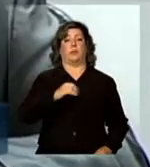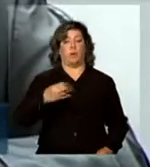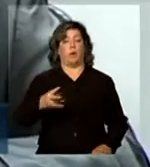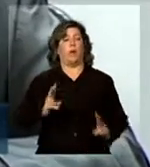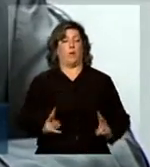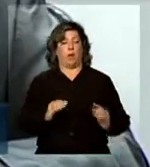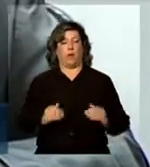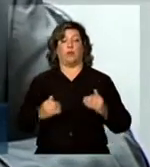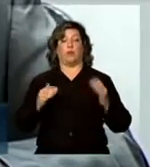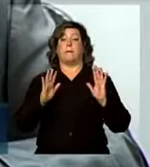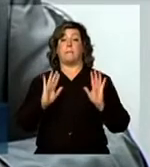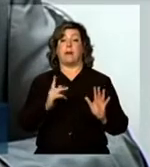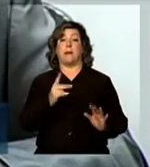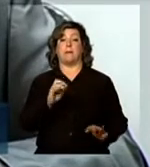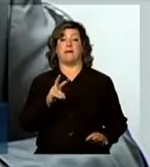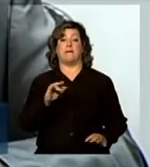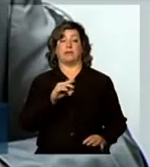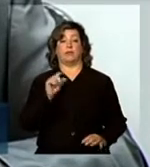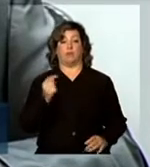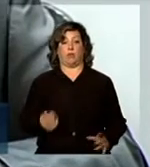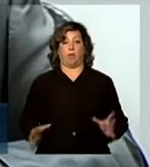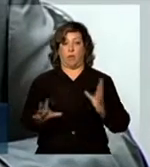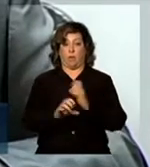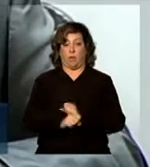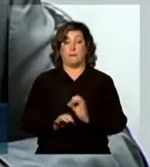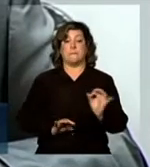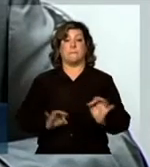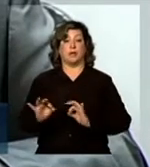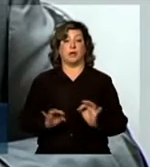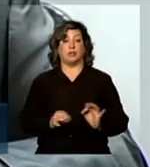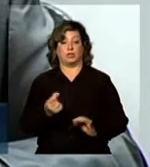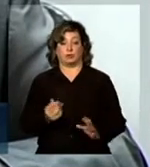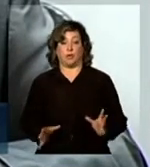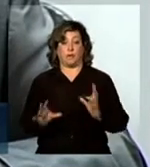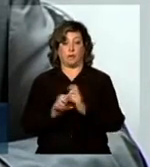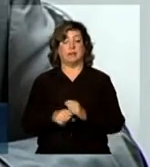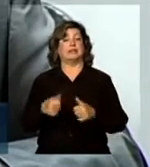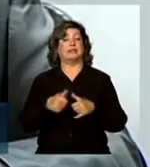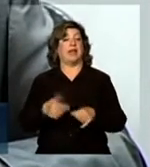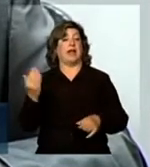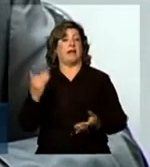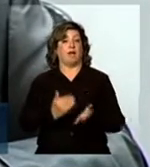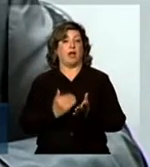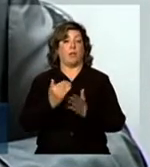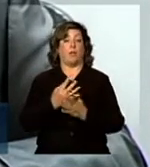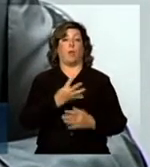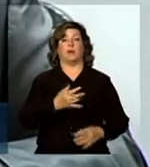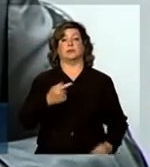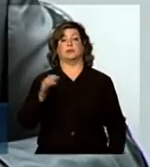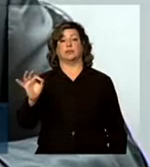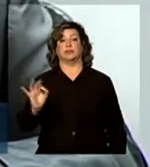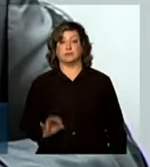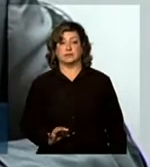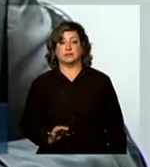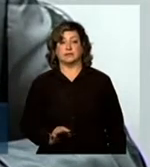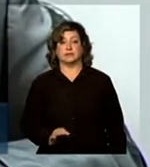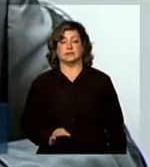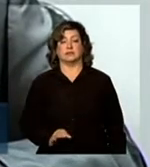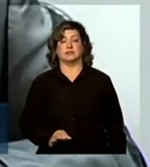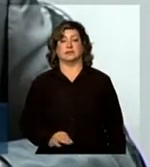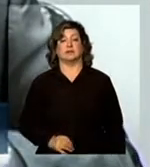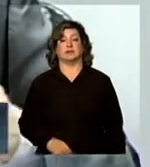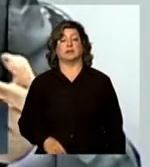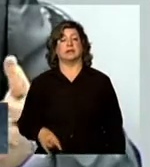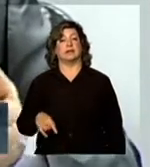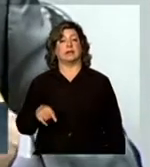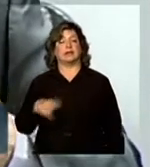Só que na previsão orçamentário, no projeto orçamentário, ele estava aumentando 47%, né? E foi